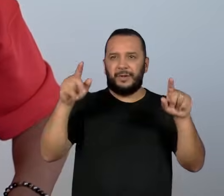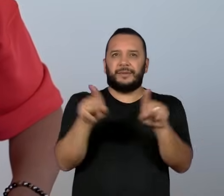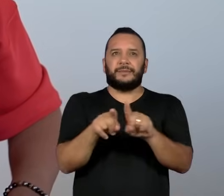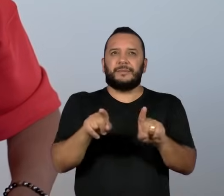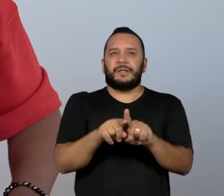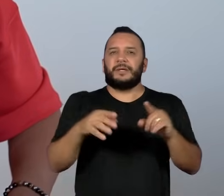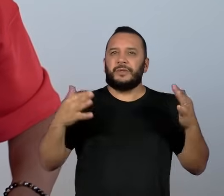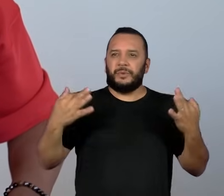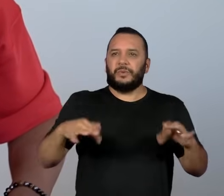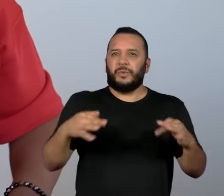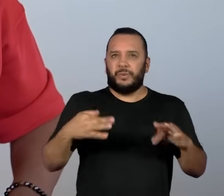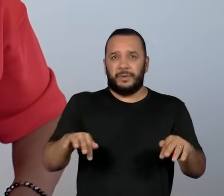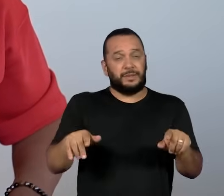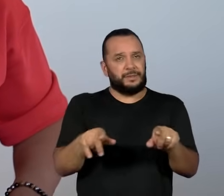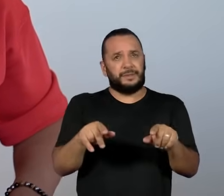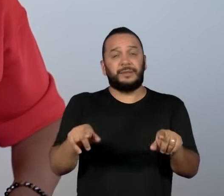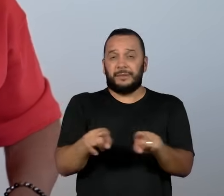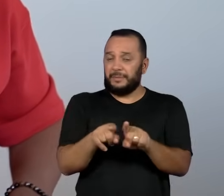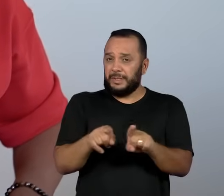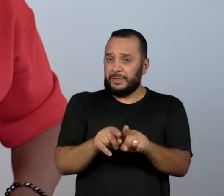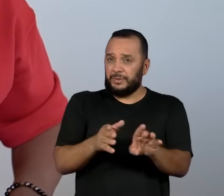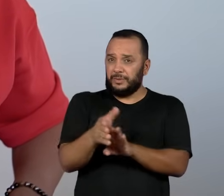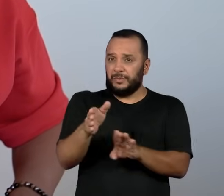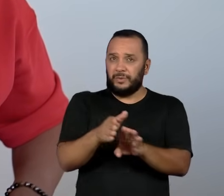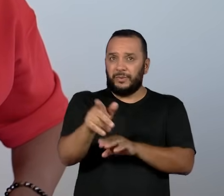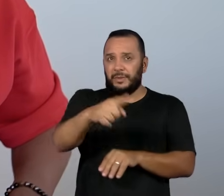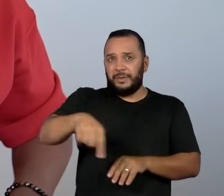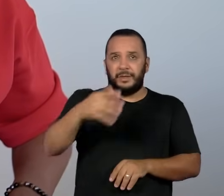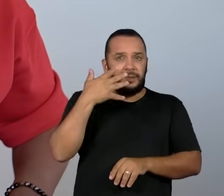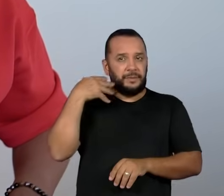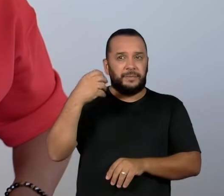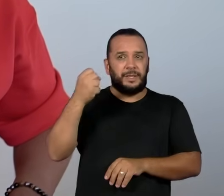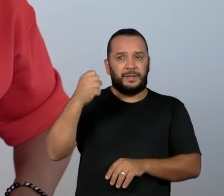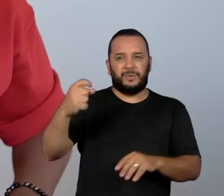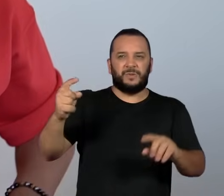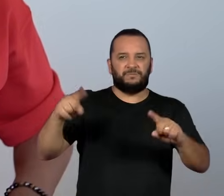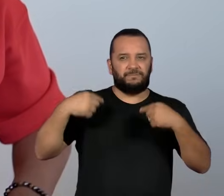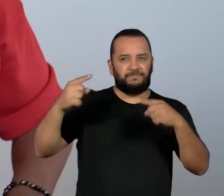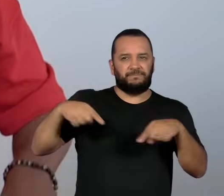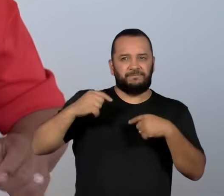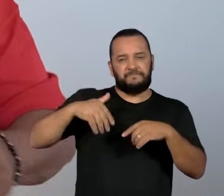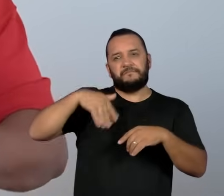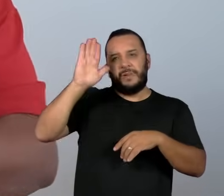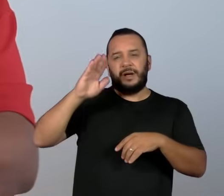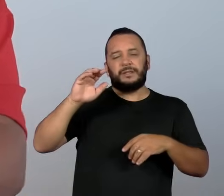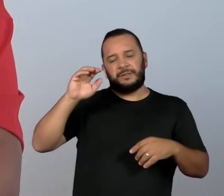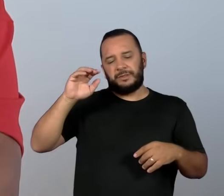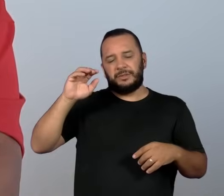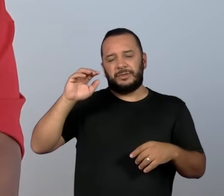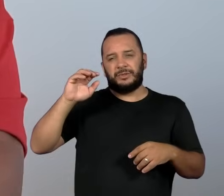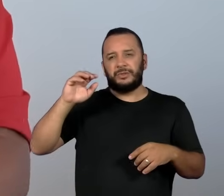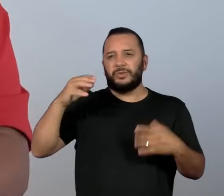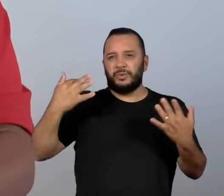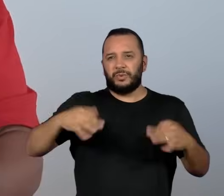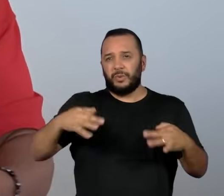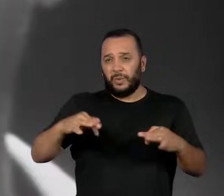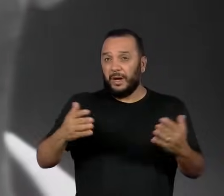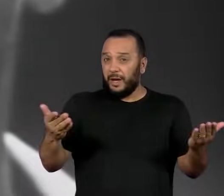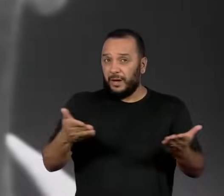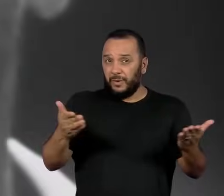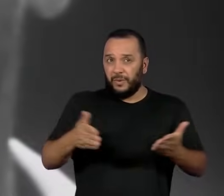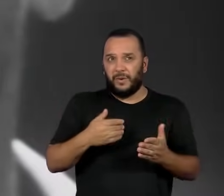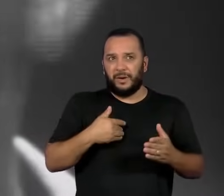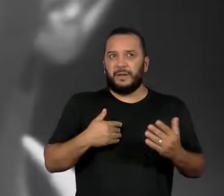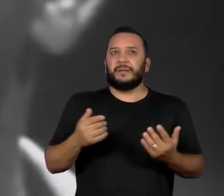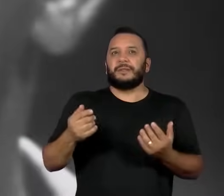vezes instrui a branquitude a nos provocar mais dor. E quando a gente vê coisas ligadas às nossas vitórias, falando sobre